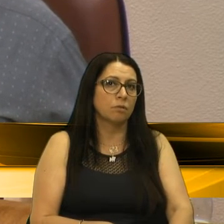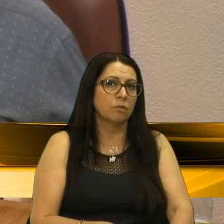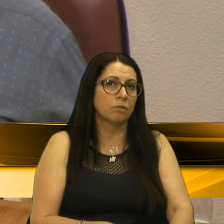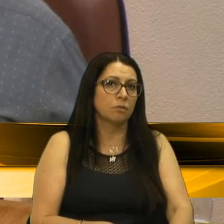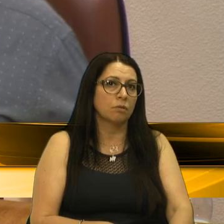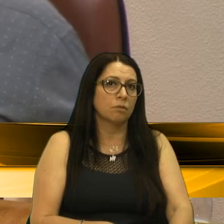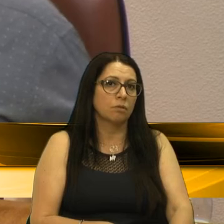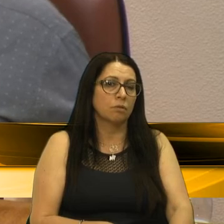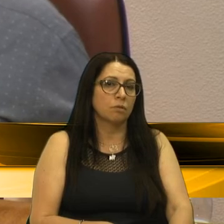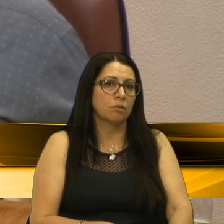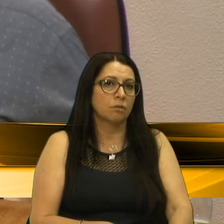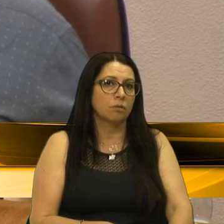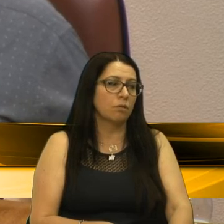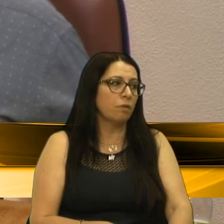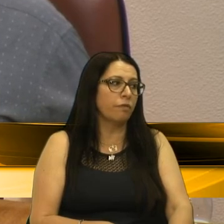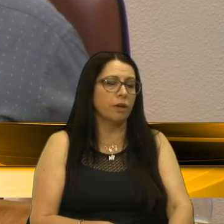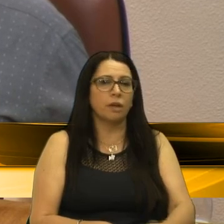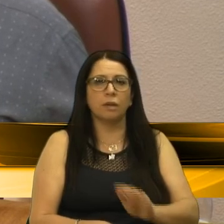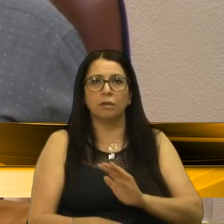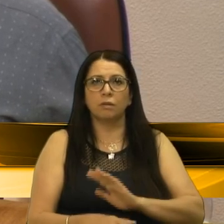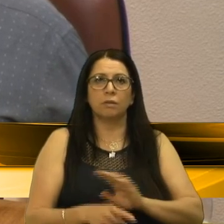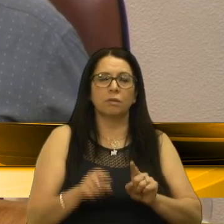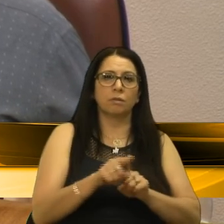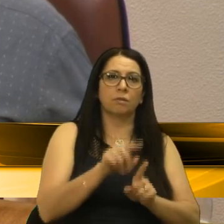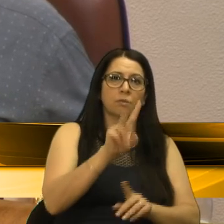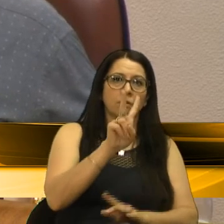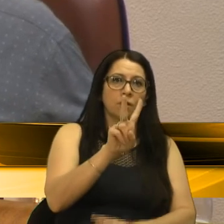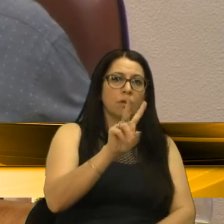Dispensado até 2824 e retoma